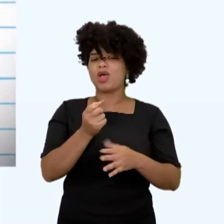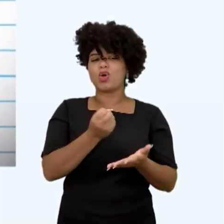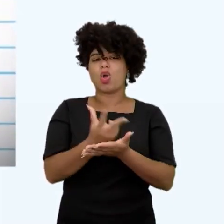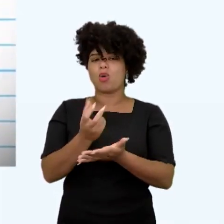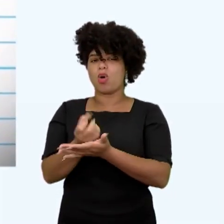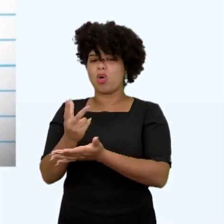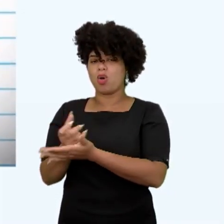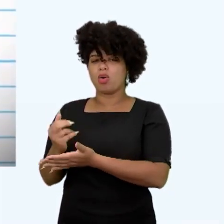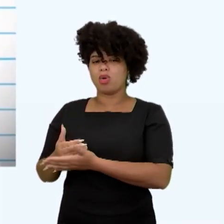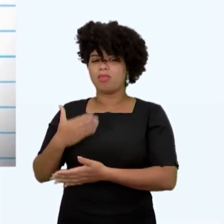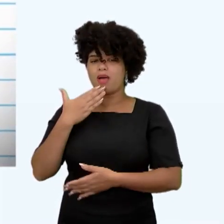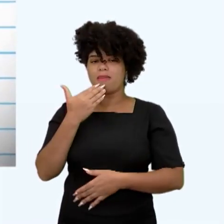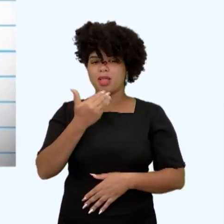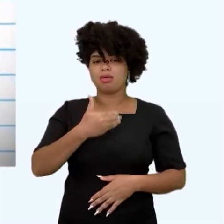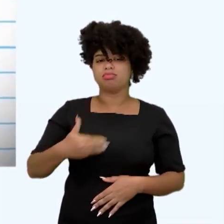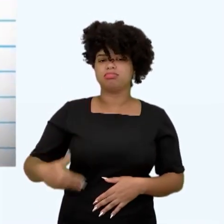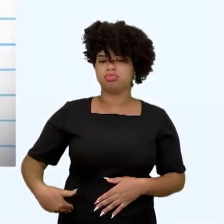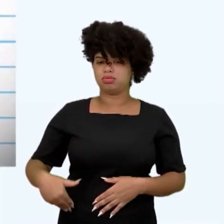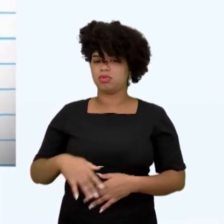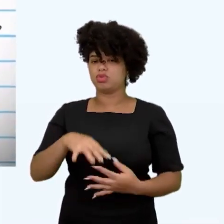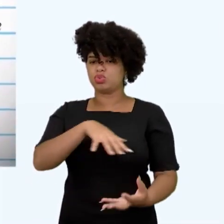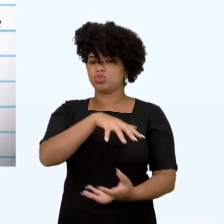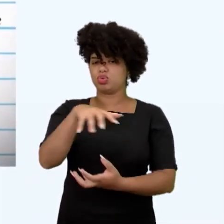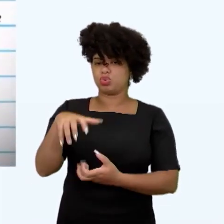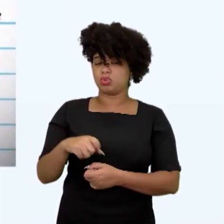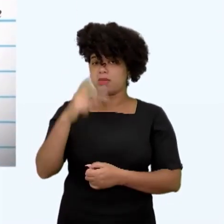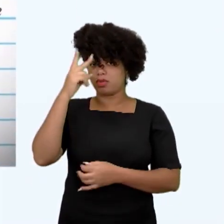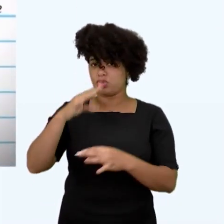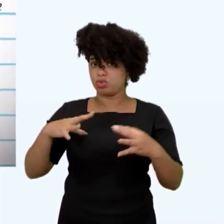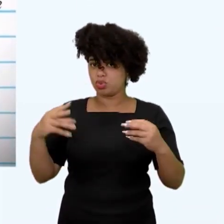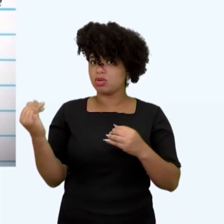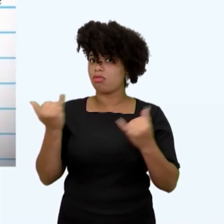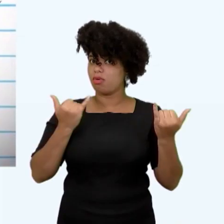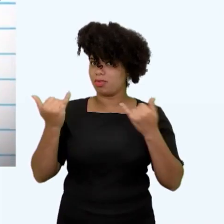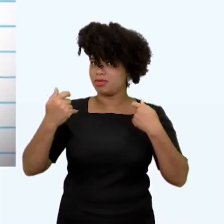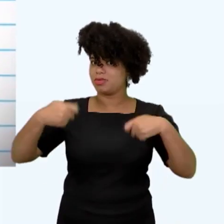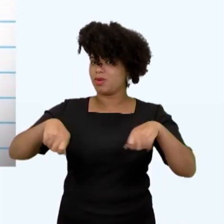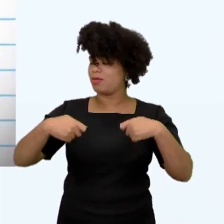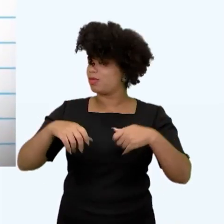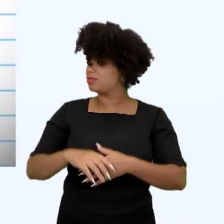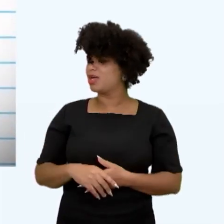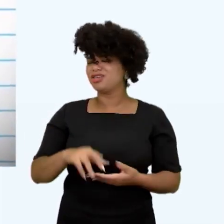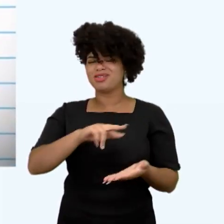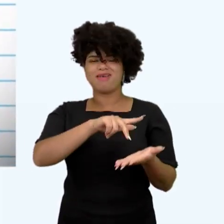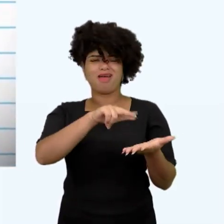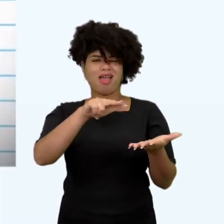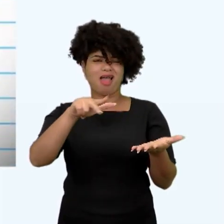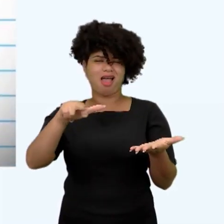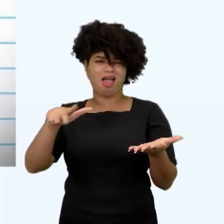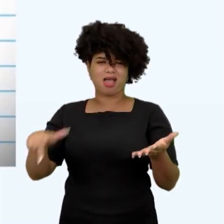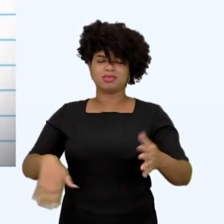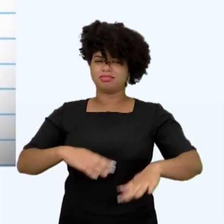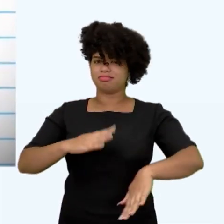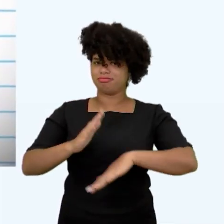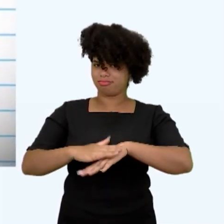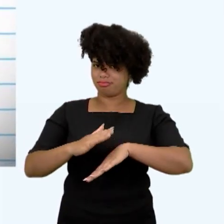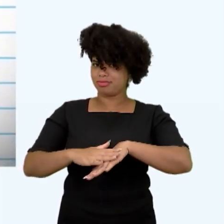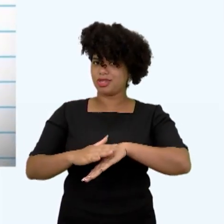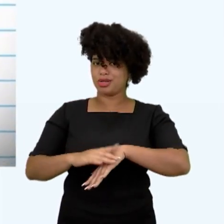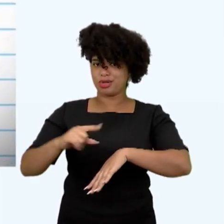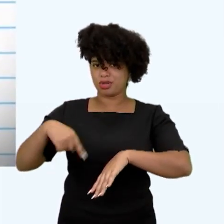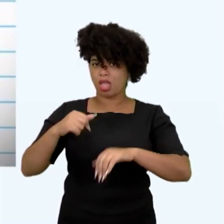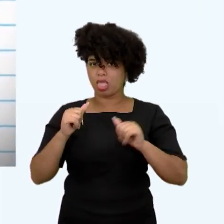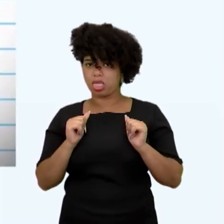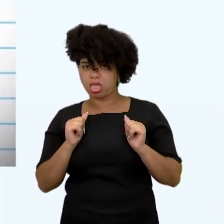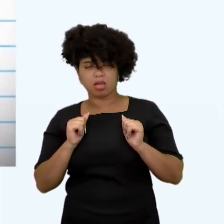sustentáveis, garantir que as pessoas em todos os lugares tenham informação relevante, além de muitas outras ações. É preciso